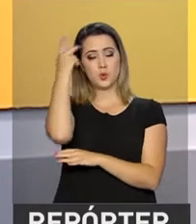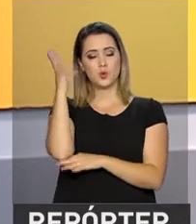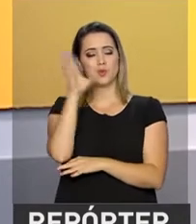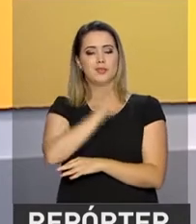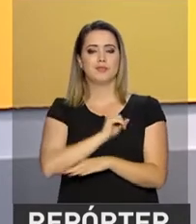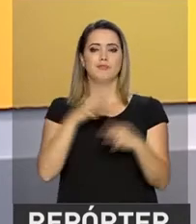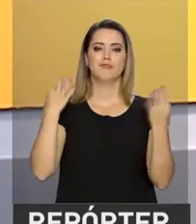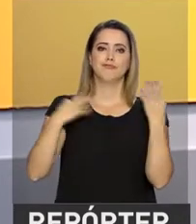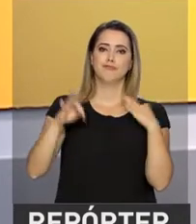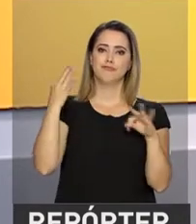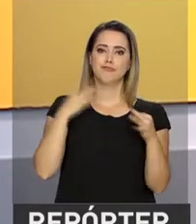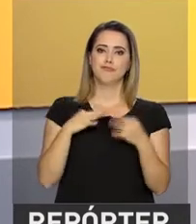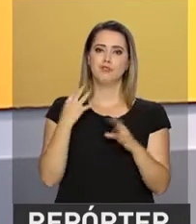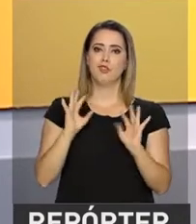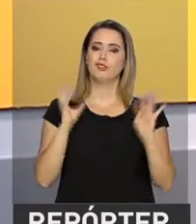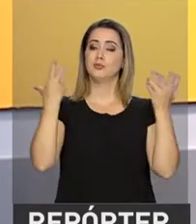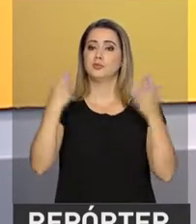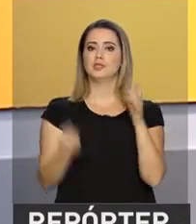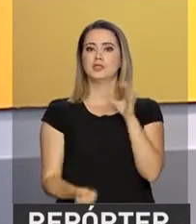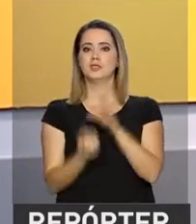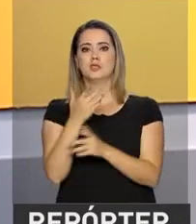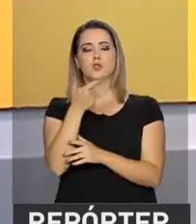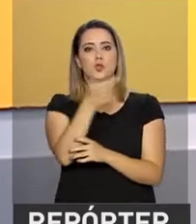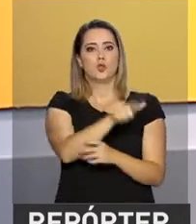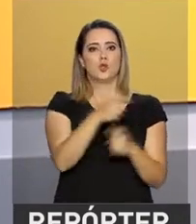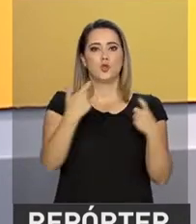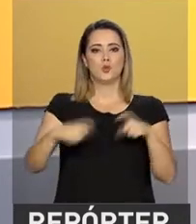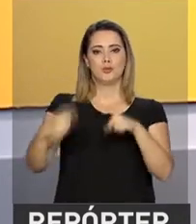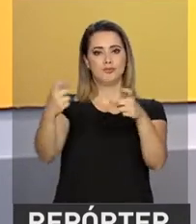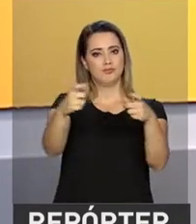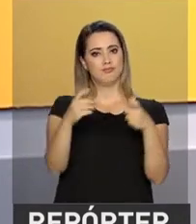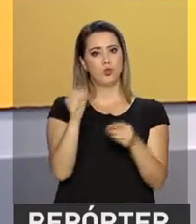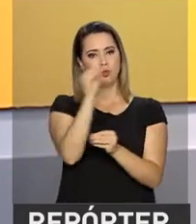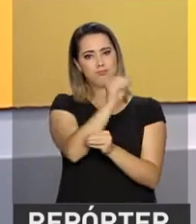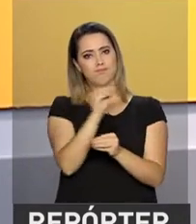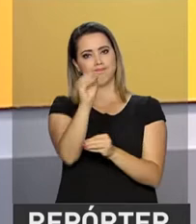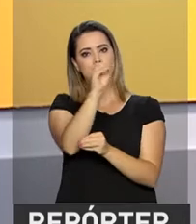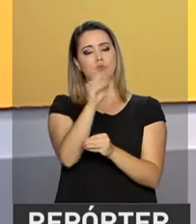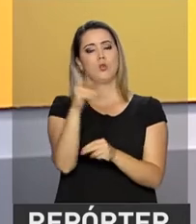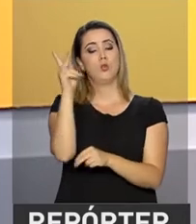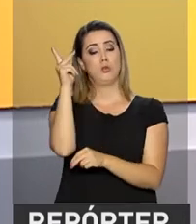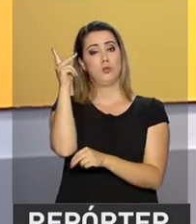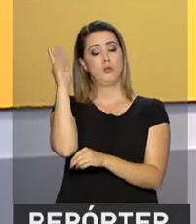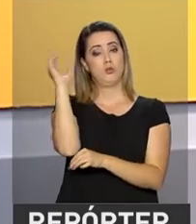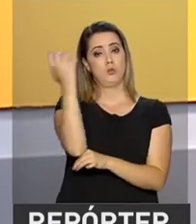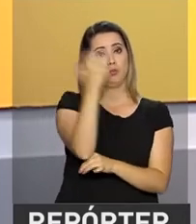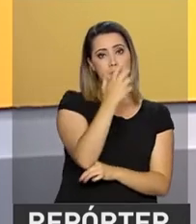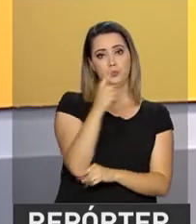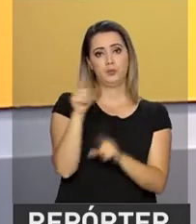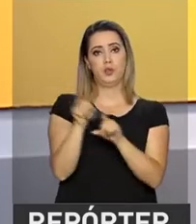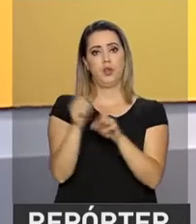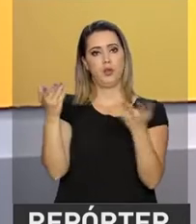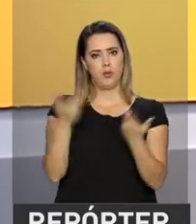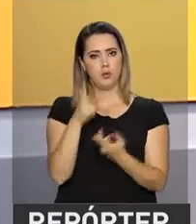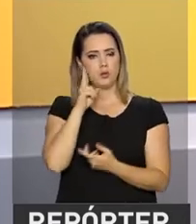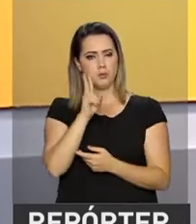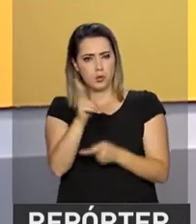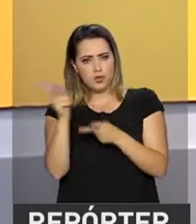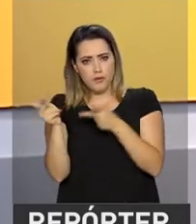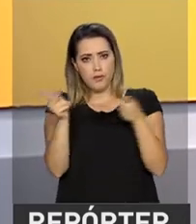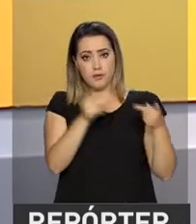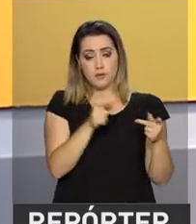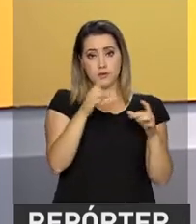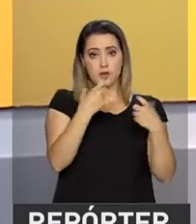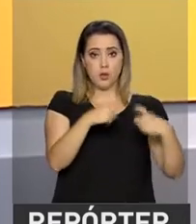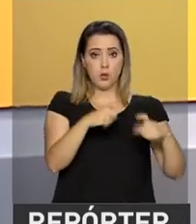turismo ecológico comemoram a criação de mais um destino em uma unidade de conservação no país. A partir de agora, será possível visitar o